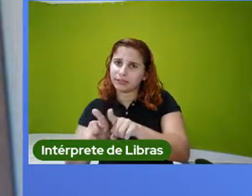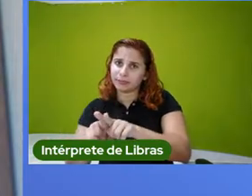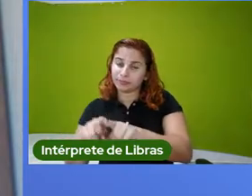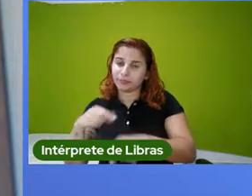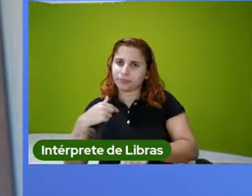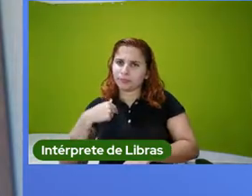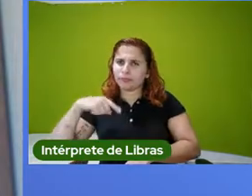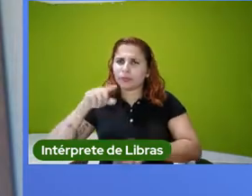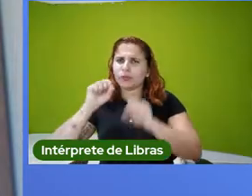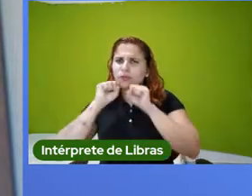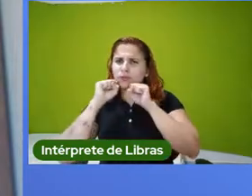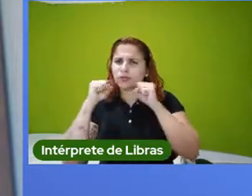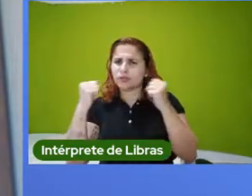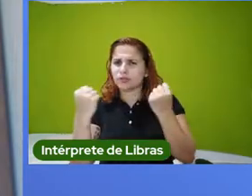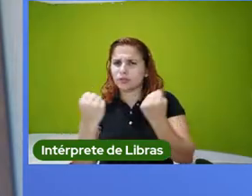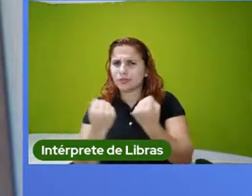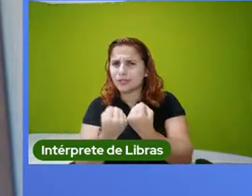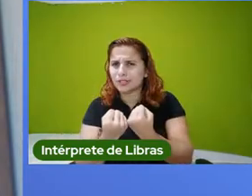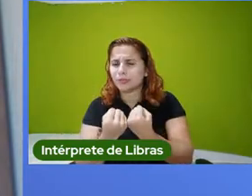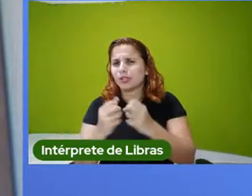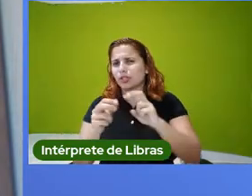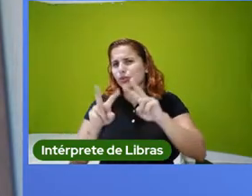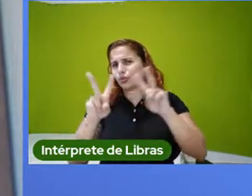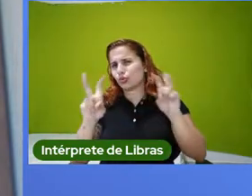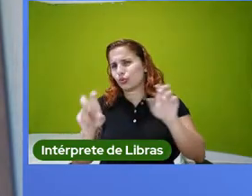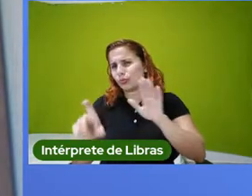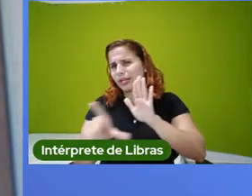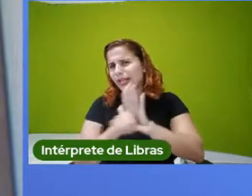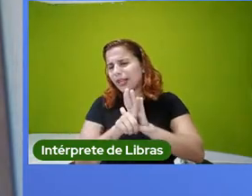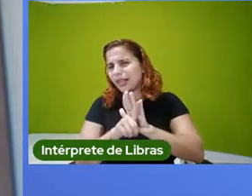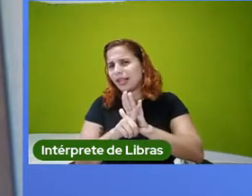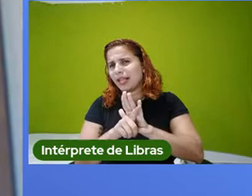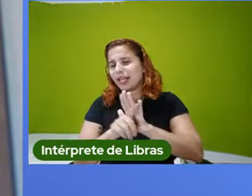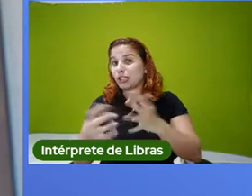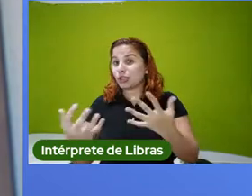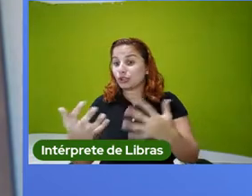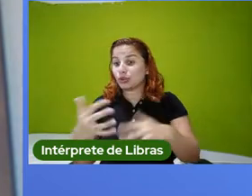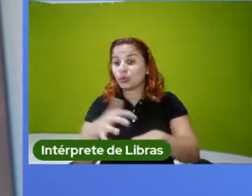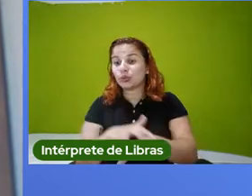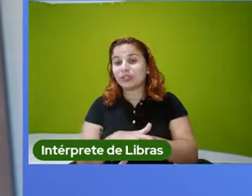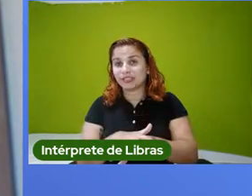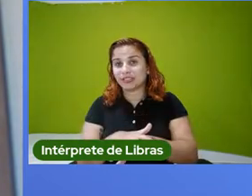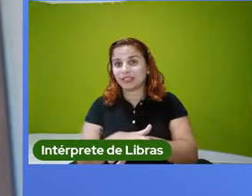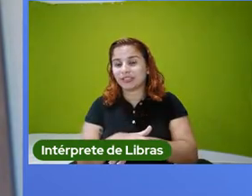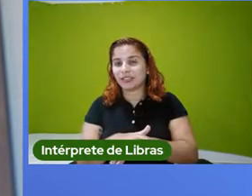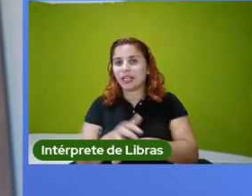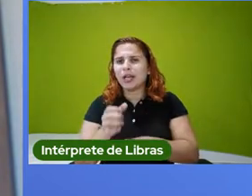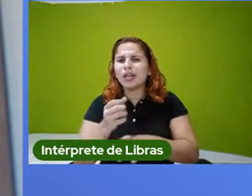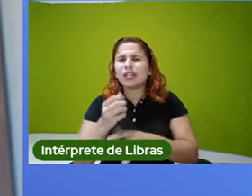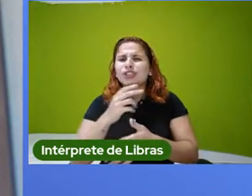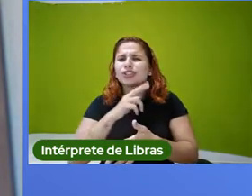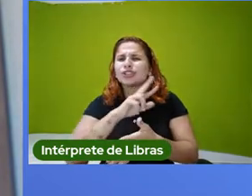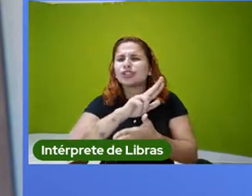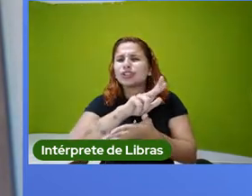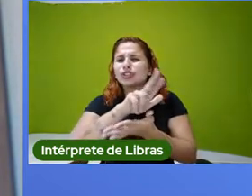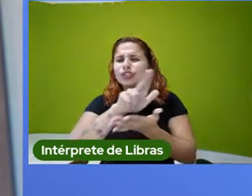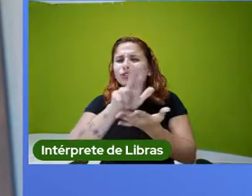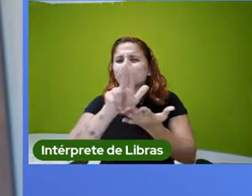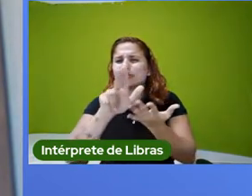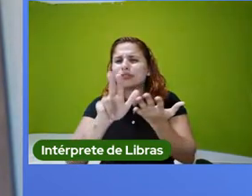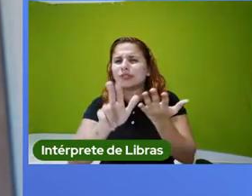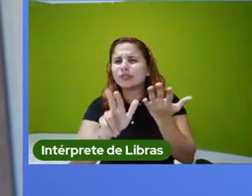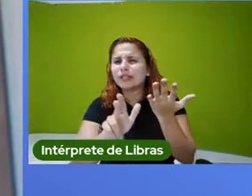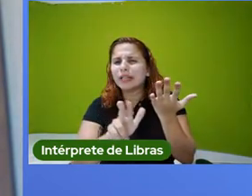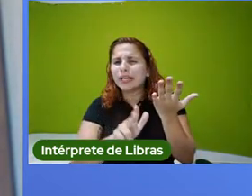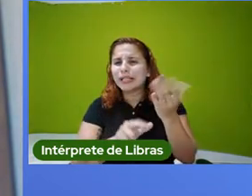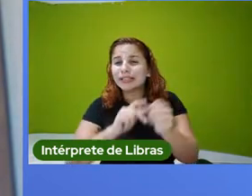Uruguai, apresentando essa inovação da Lei Brasileira de Inclusão, o quanto que os países ali presentes ficaram encantados